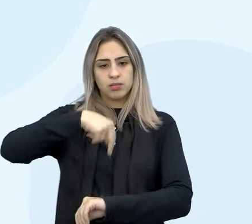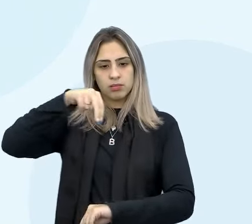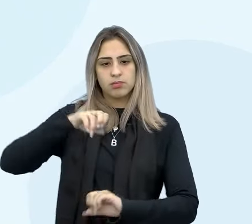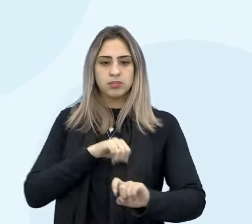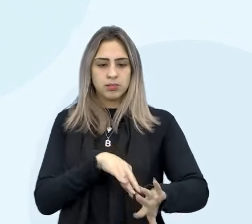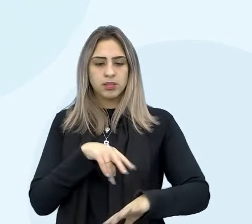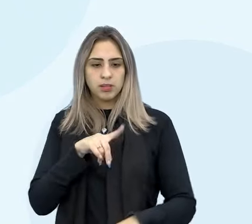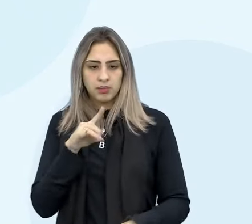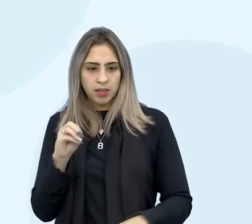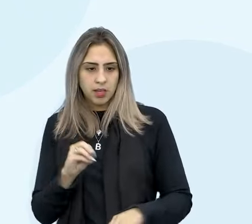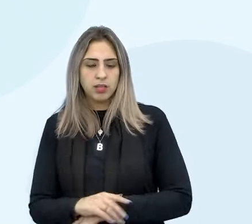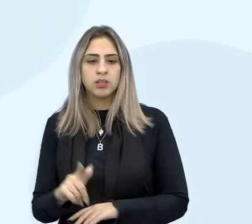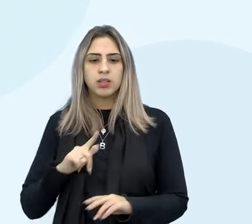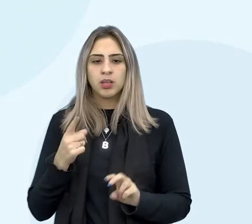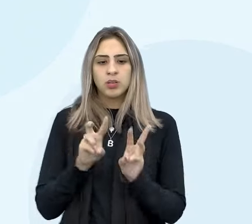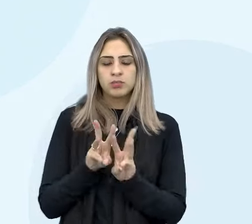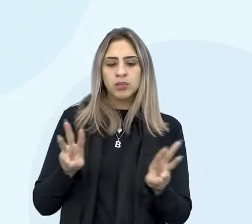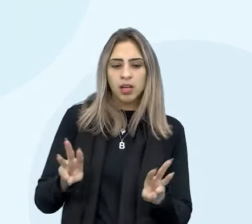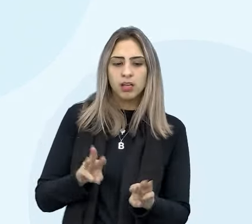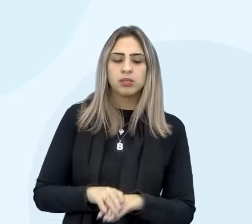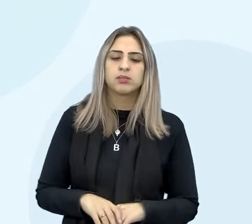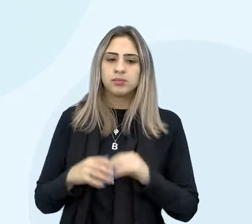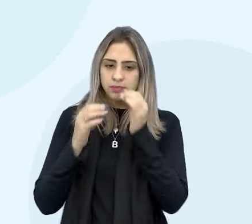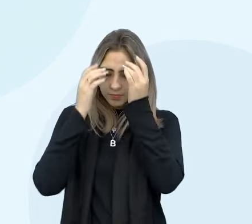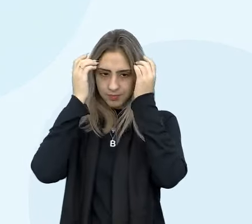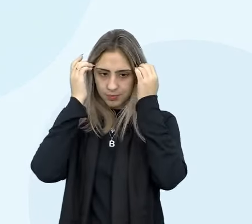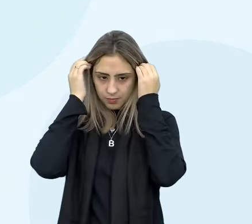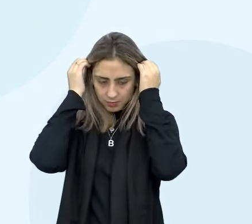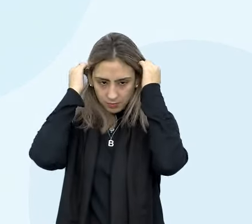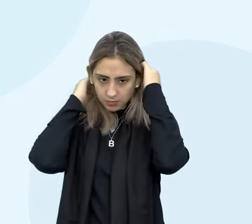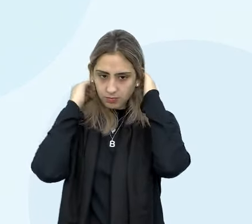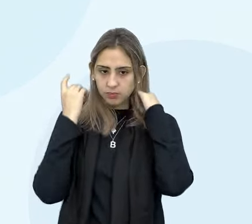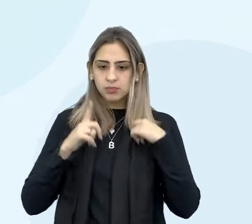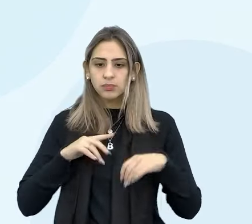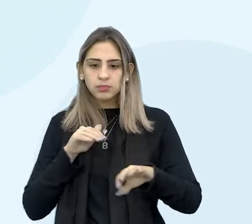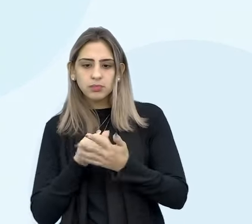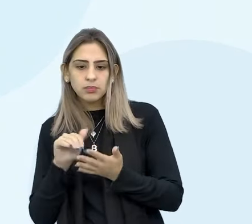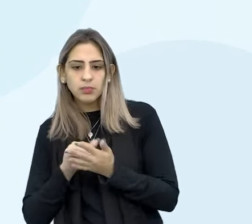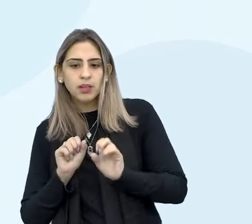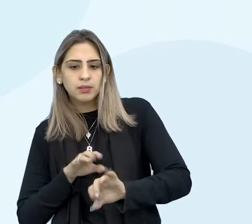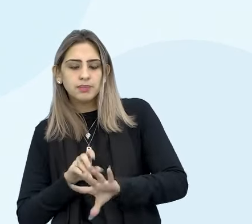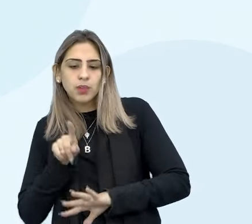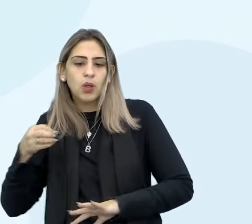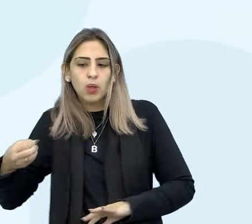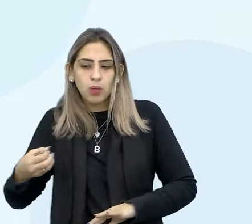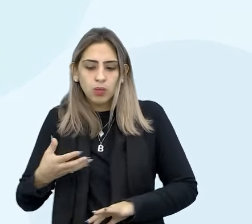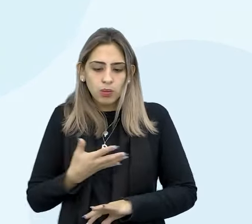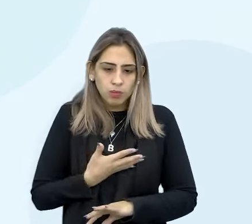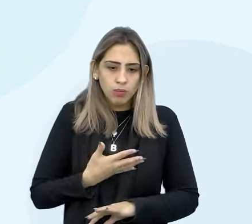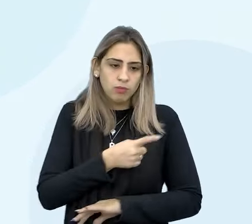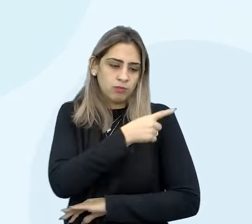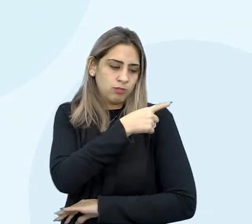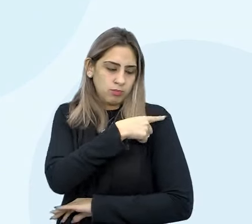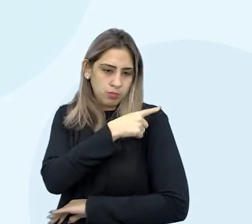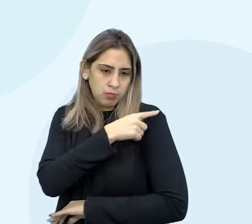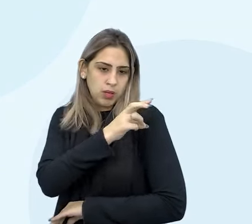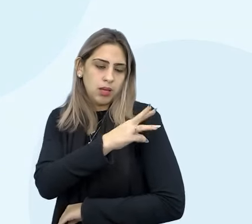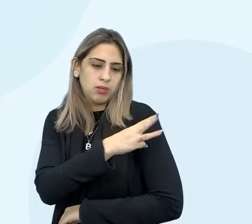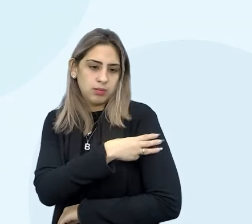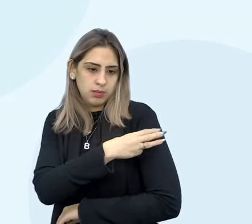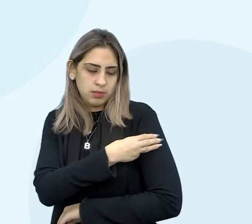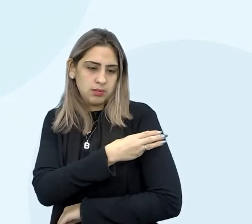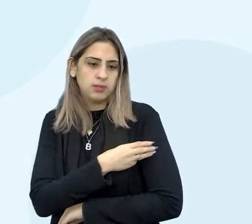Ensino Médio, né? Tem um site. Depois nós temos aí a Secretaria da Educação, né? O Novo Ensino Médio, né? Disponível